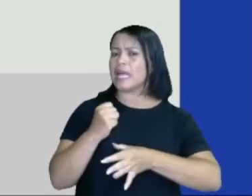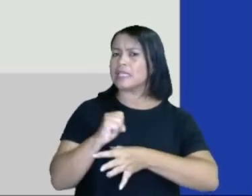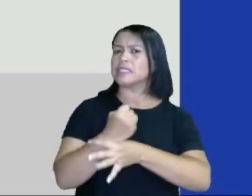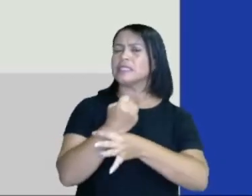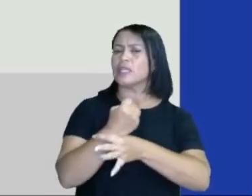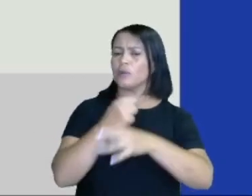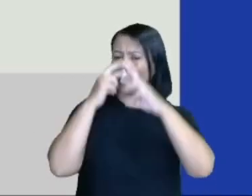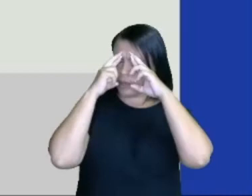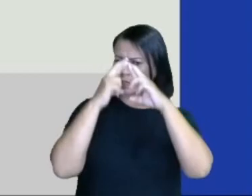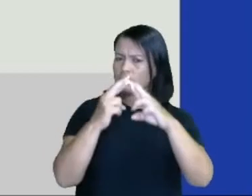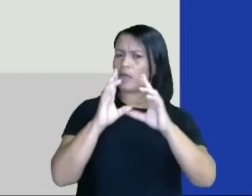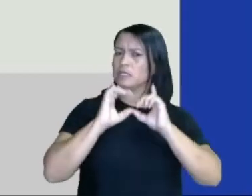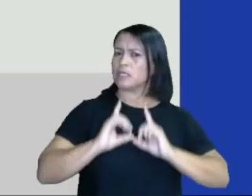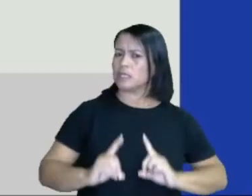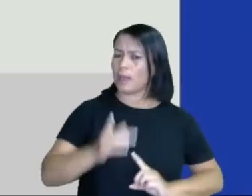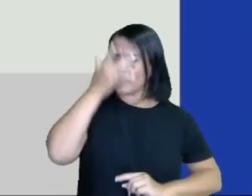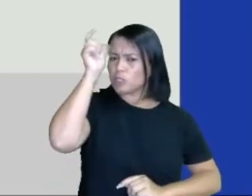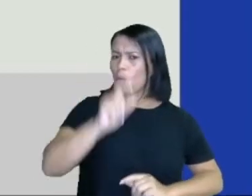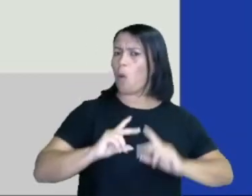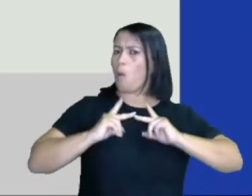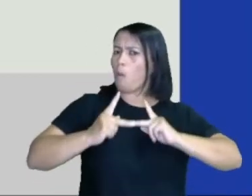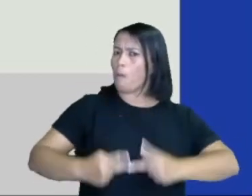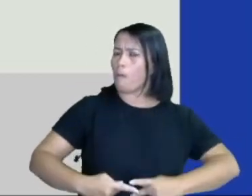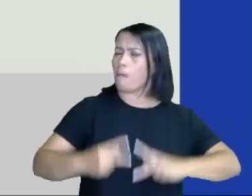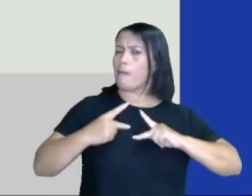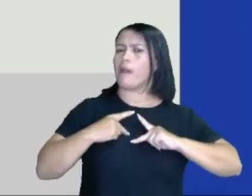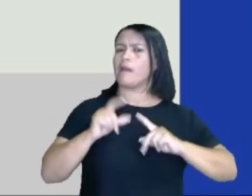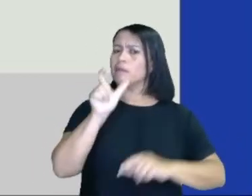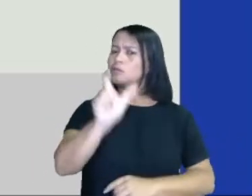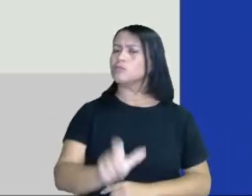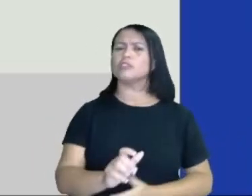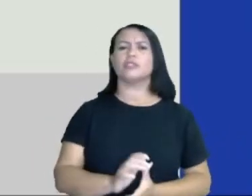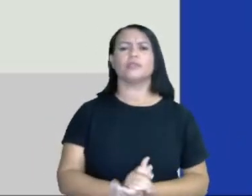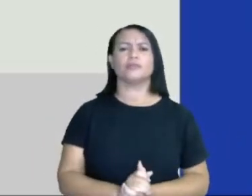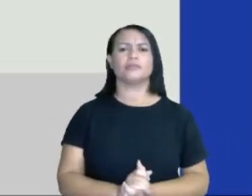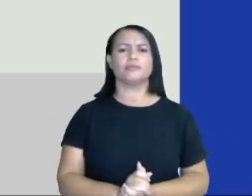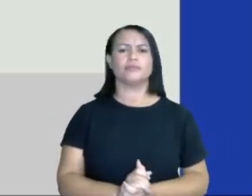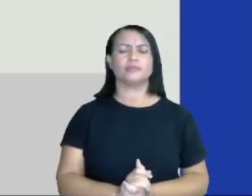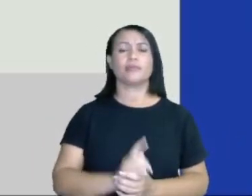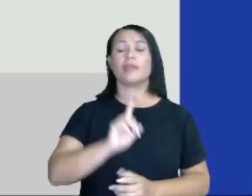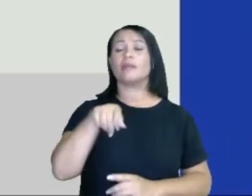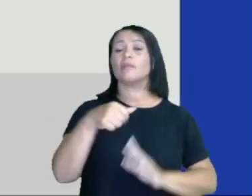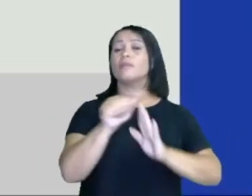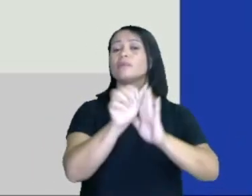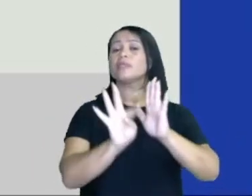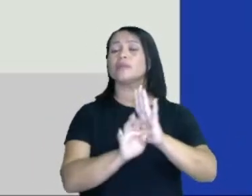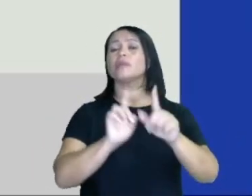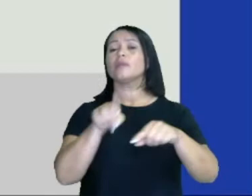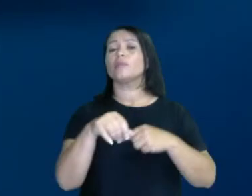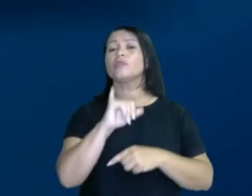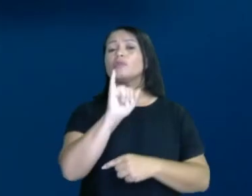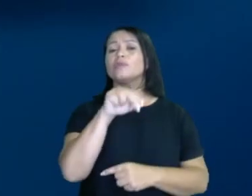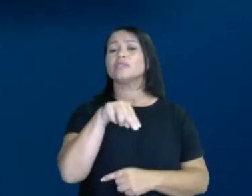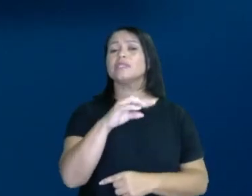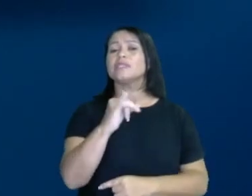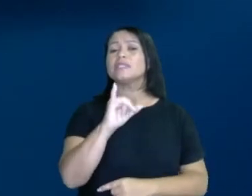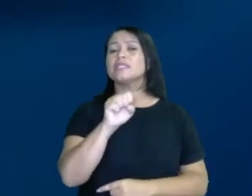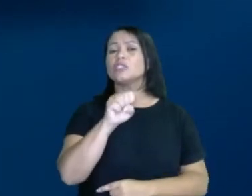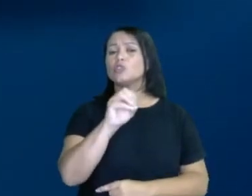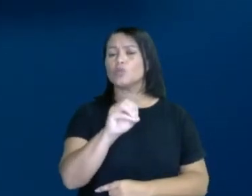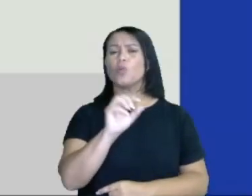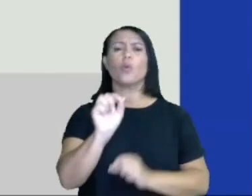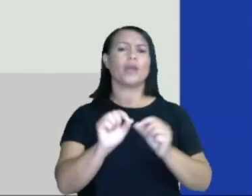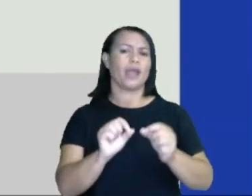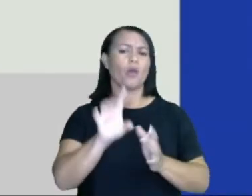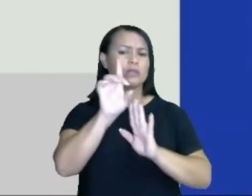e a dignidade como pessoa humana e sujeito. Artigo. Aí logo depois vem o quê? Inciso 1. Aí o direito